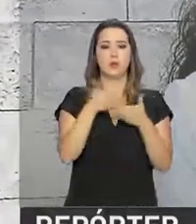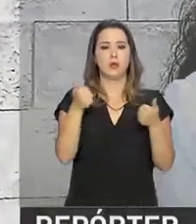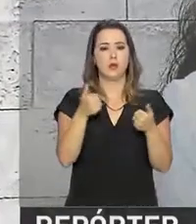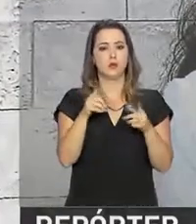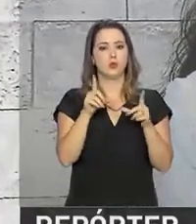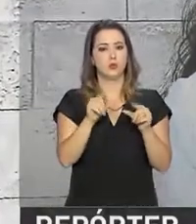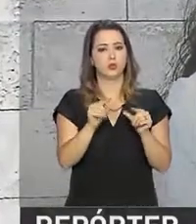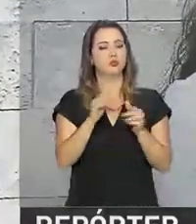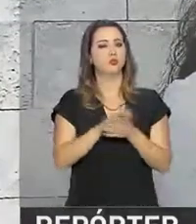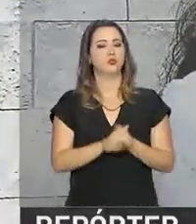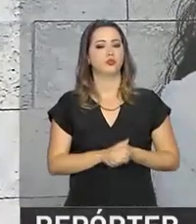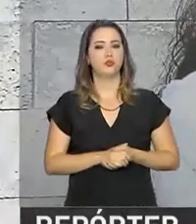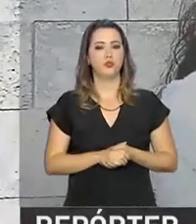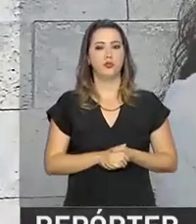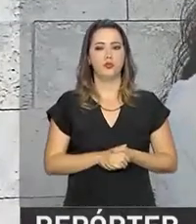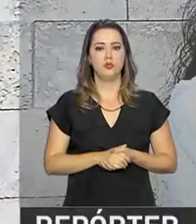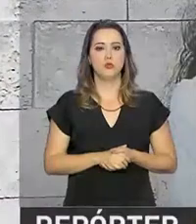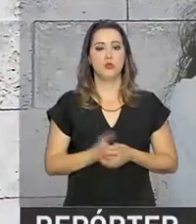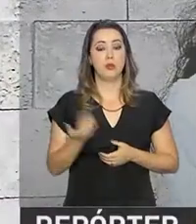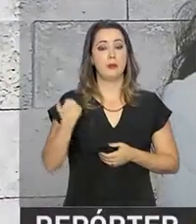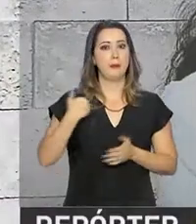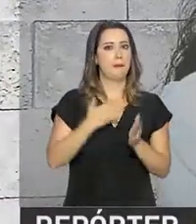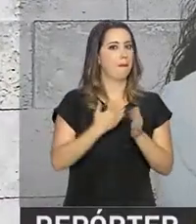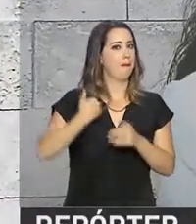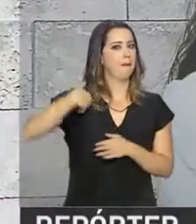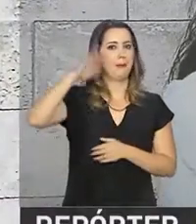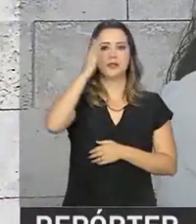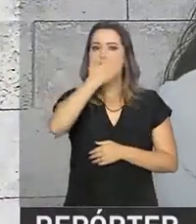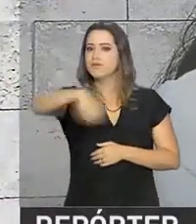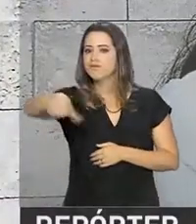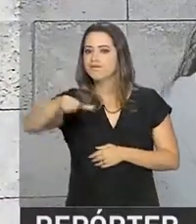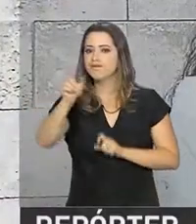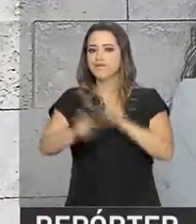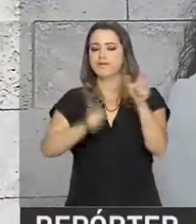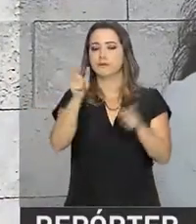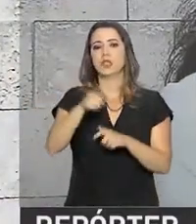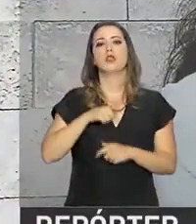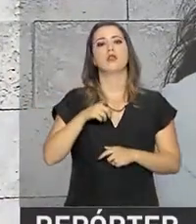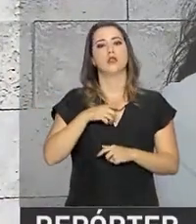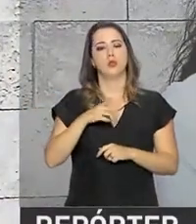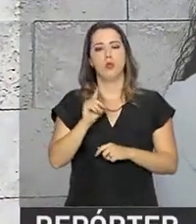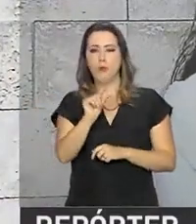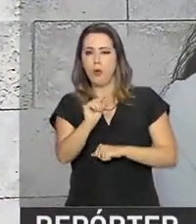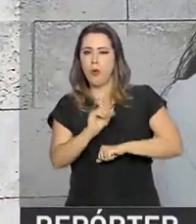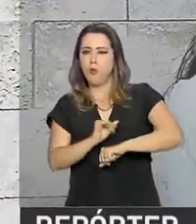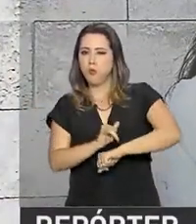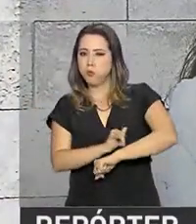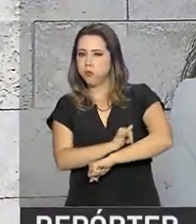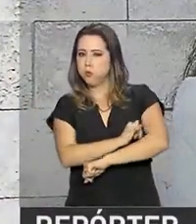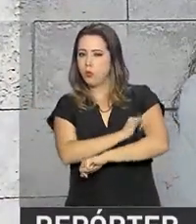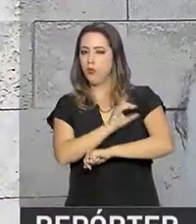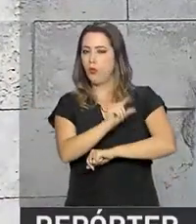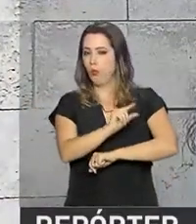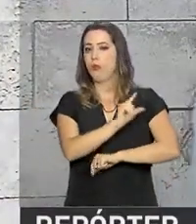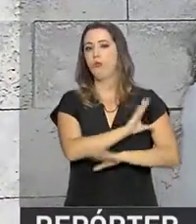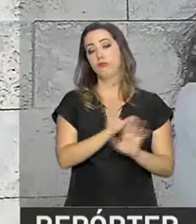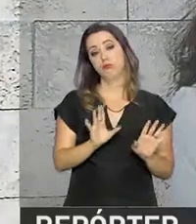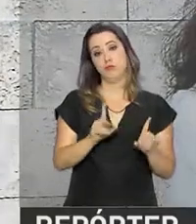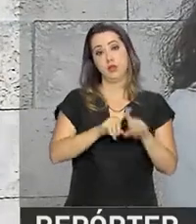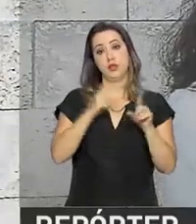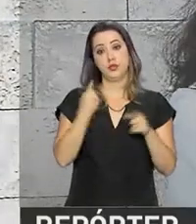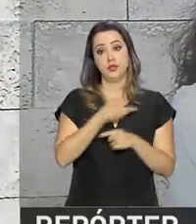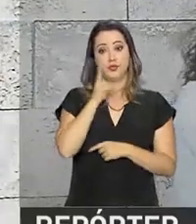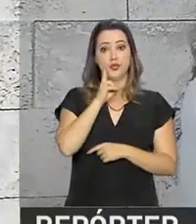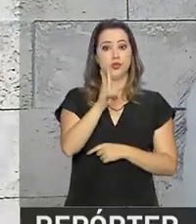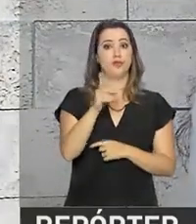apresenta algum grau de sobrepeso é o que é muito grave não é porque a gente vê que na verdade a grande maioria dos essas